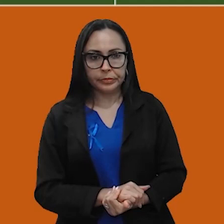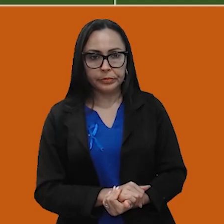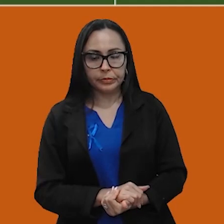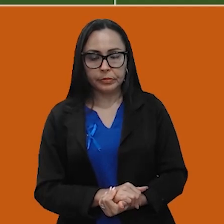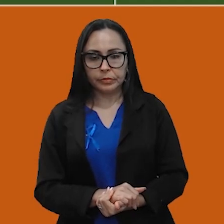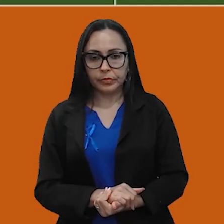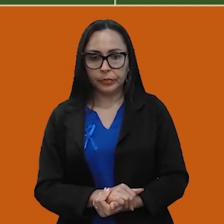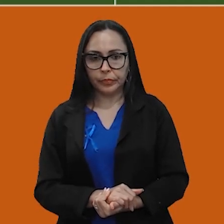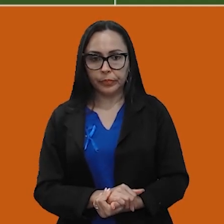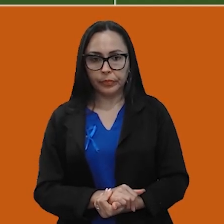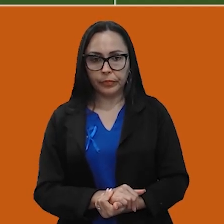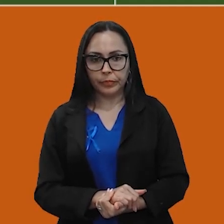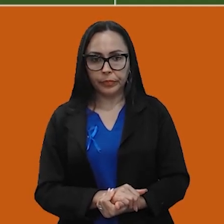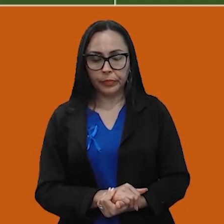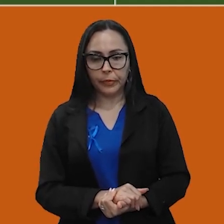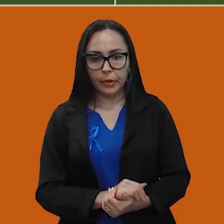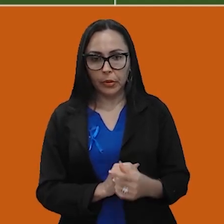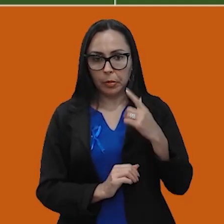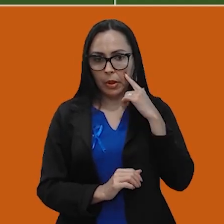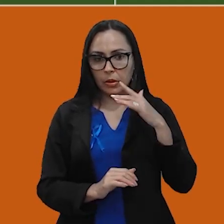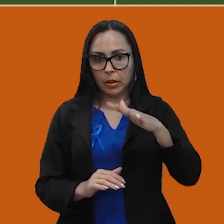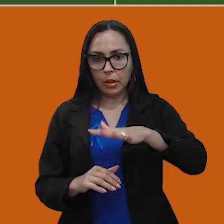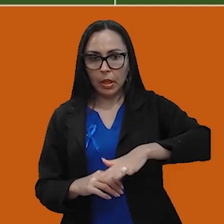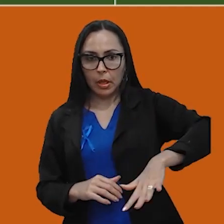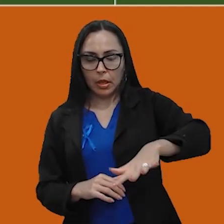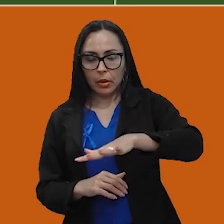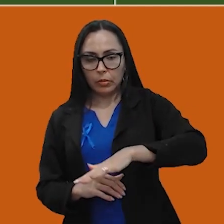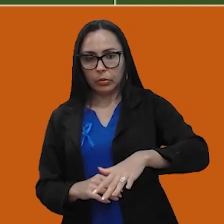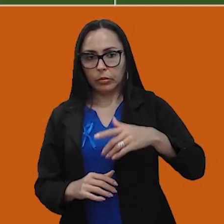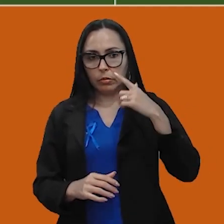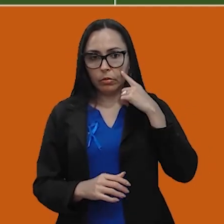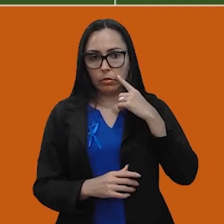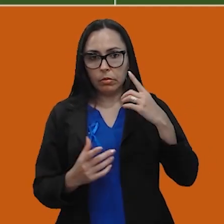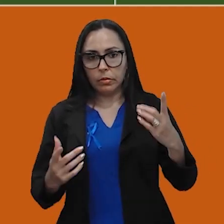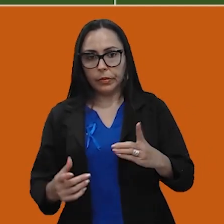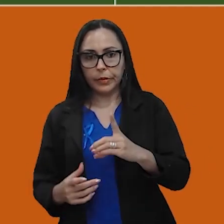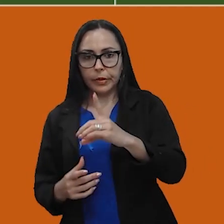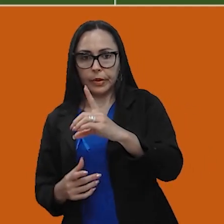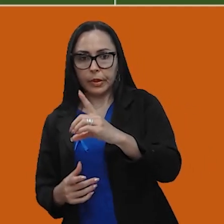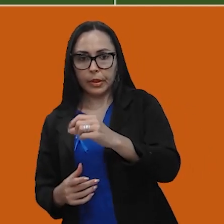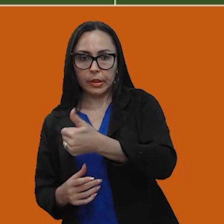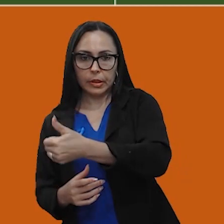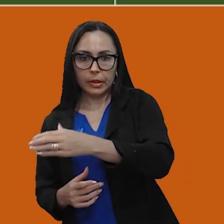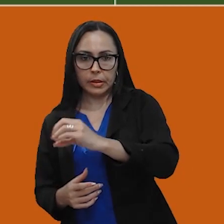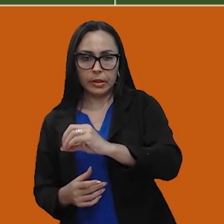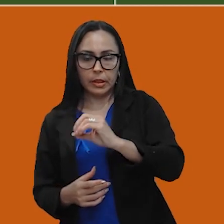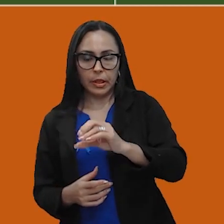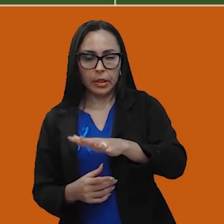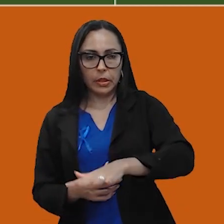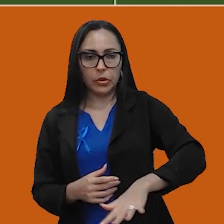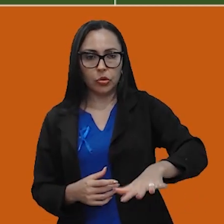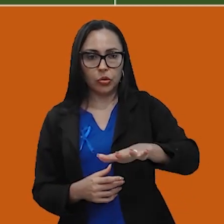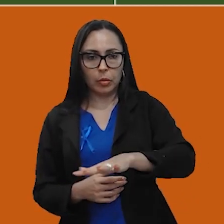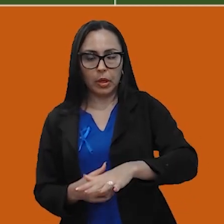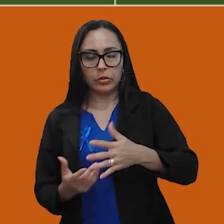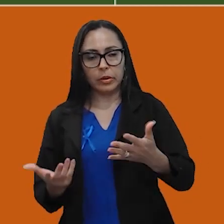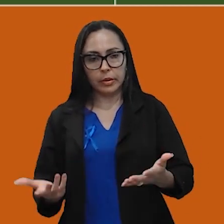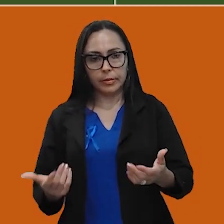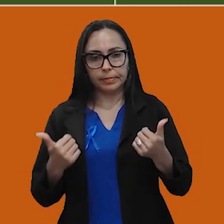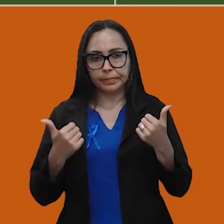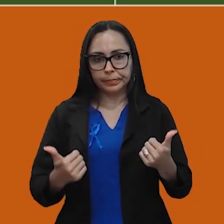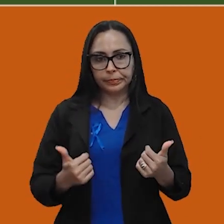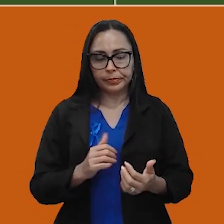um passo de largura, tu tem 1 metro quadrado. Então, 1 decâmetro quadrado são 100 espaços desse, tá certo? Por exemplo,